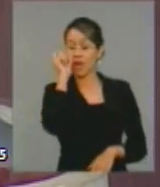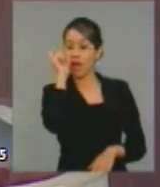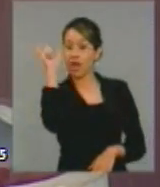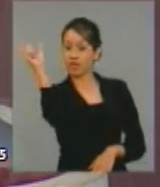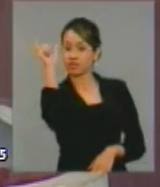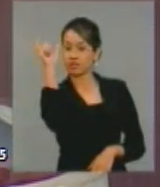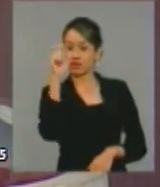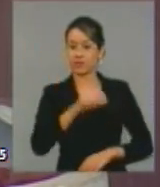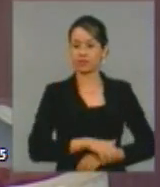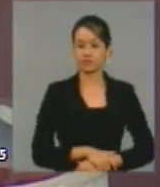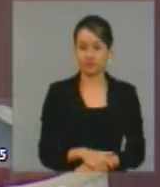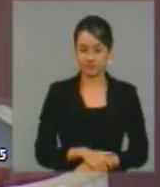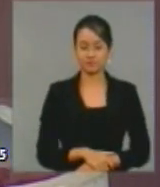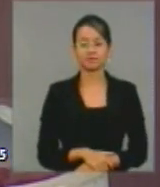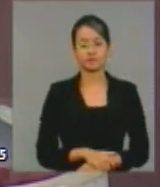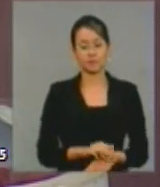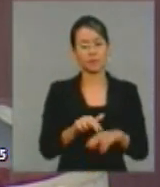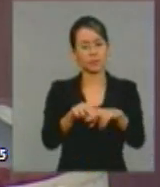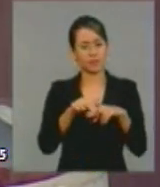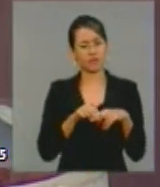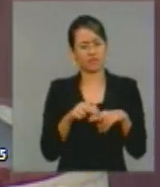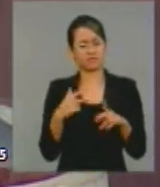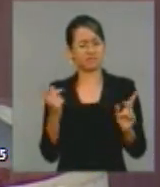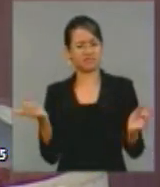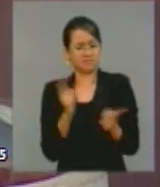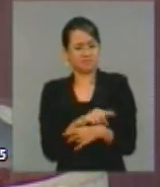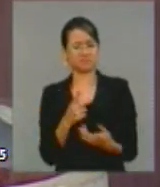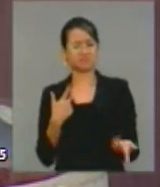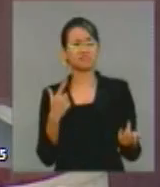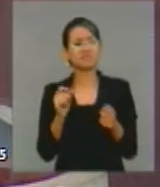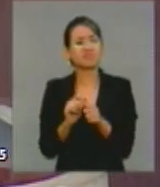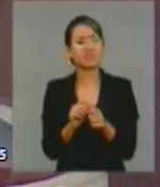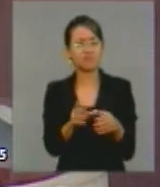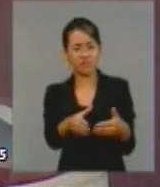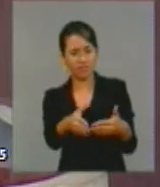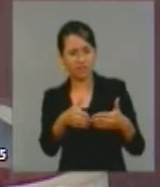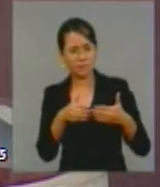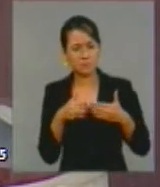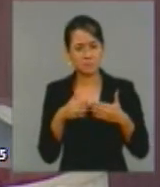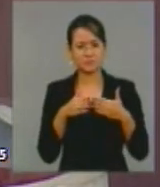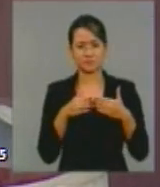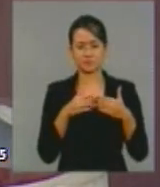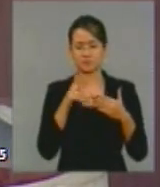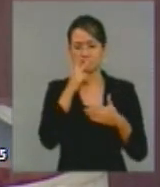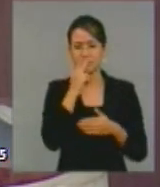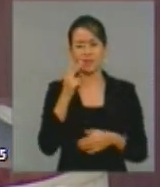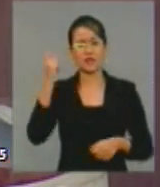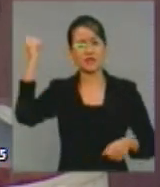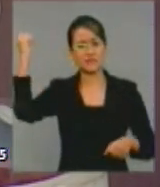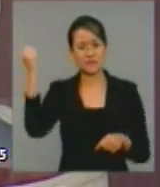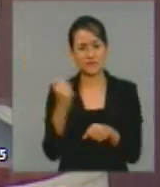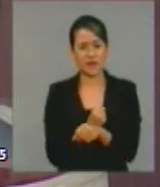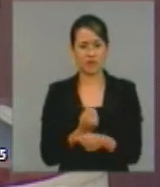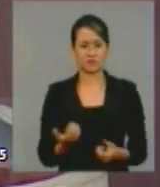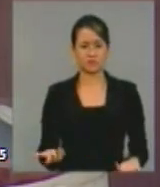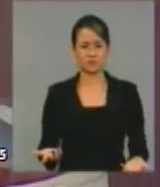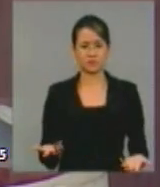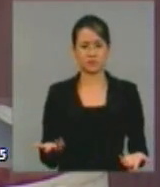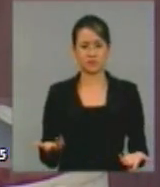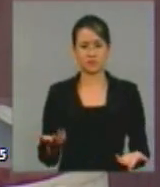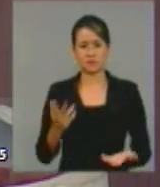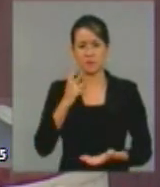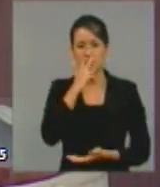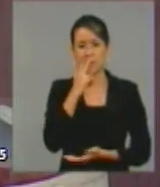que, ao contrário de simplesmente fazer um apelo arcaico em torno